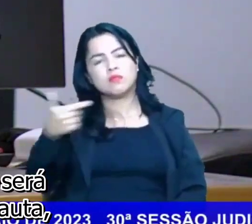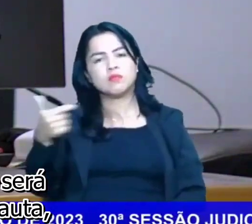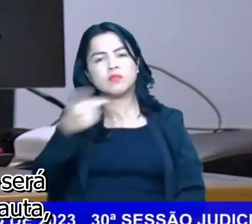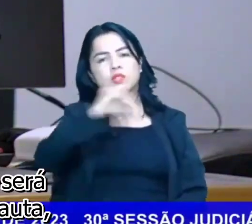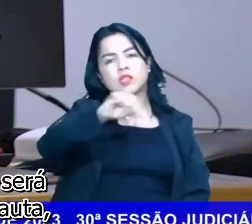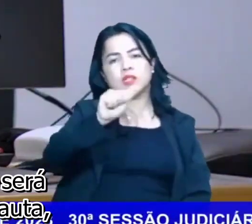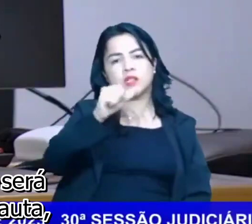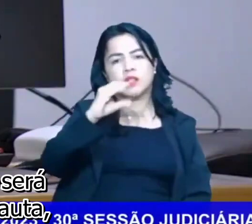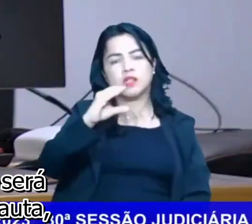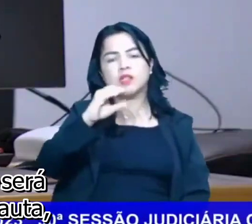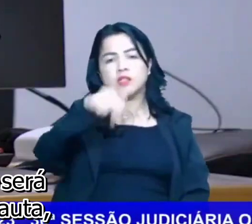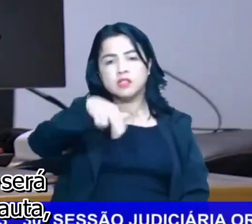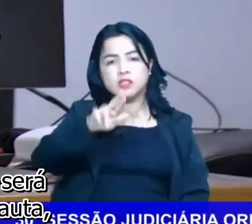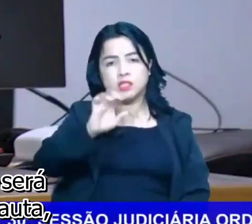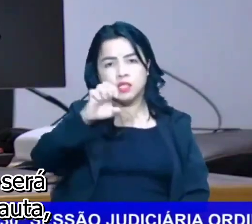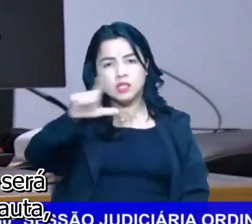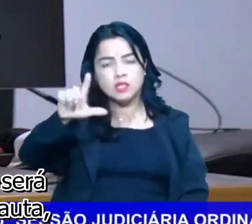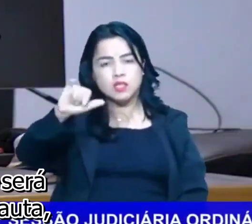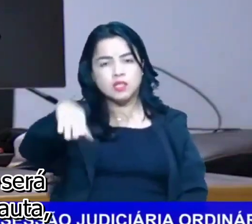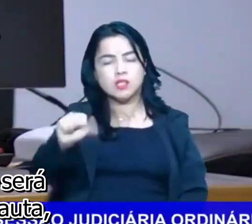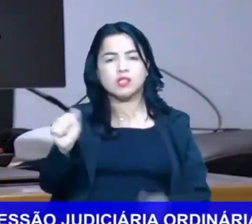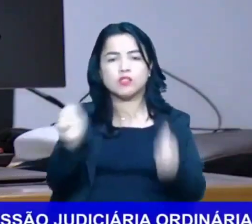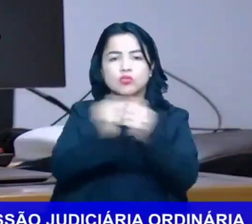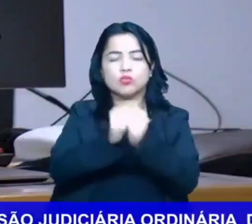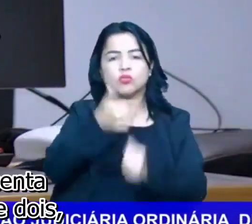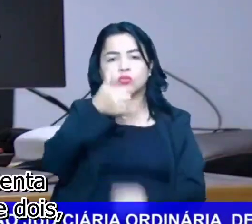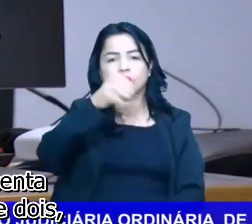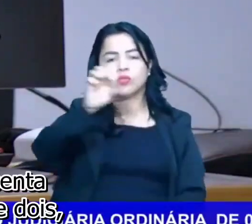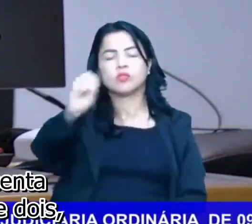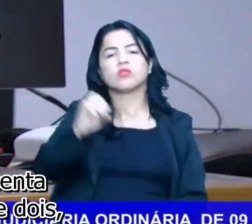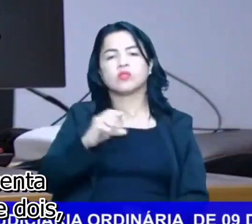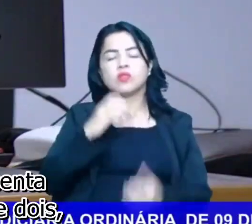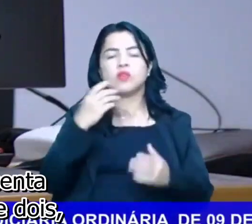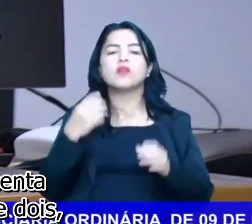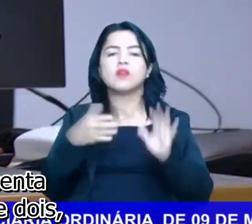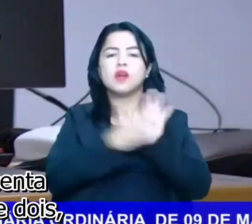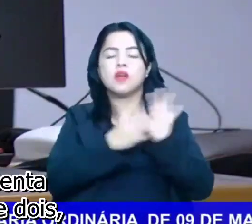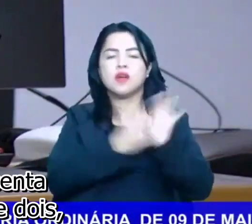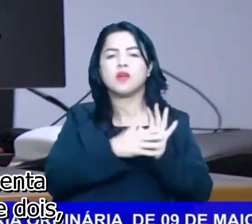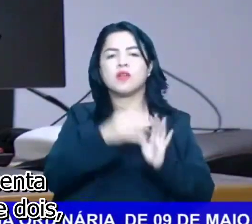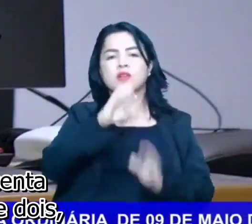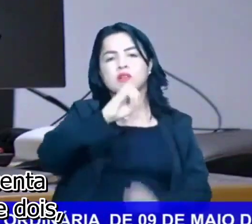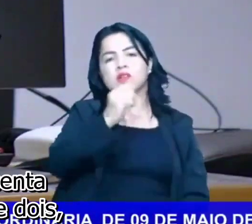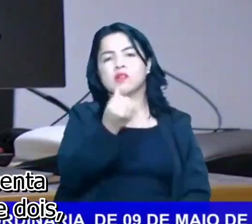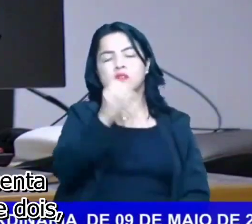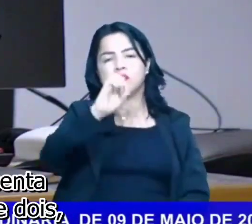Limas Bastos, que será julgada em conjunto com o item 10 da pauta, a prestação de contas eleitorais